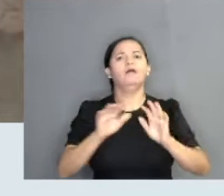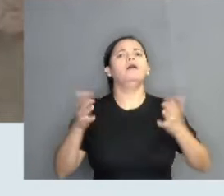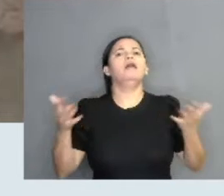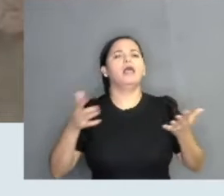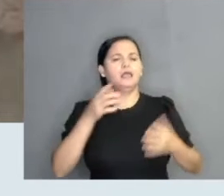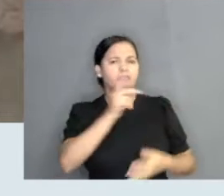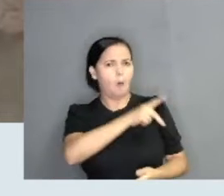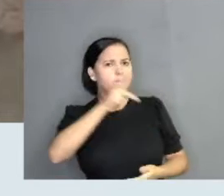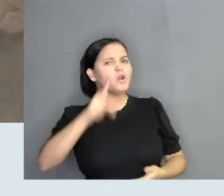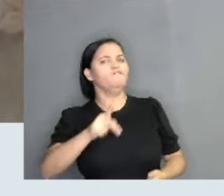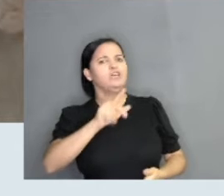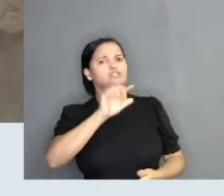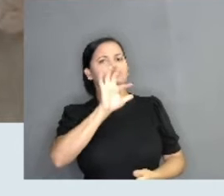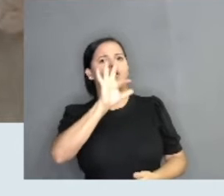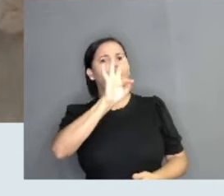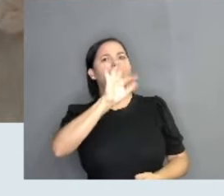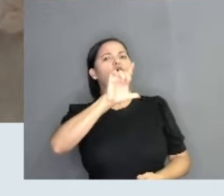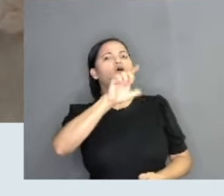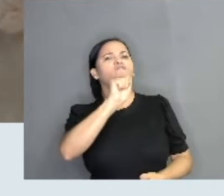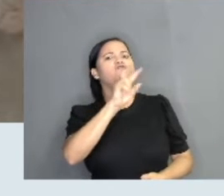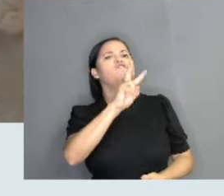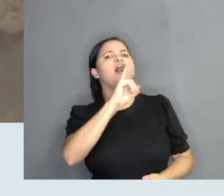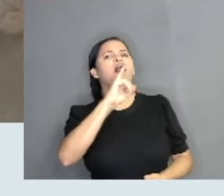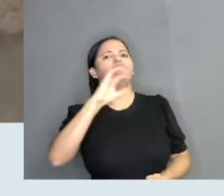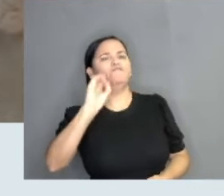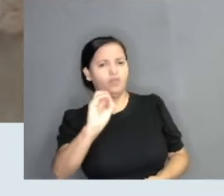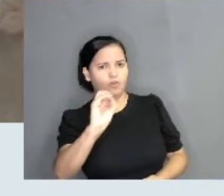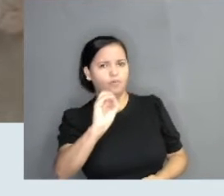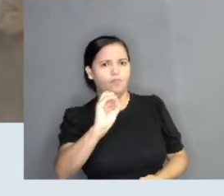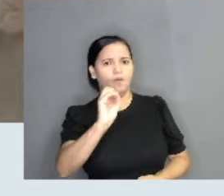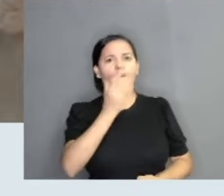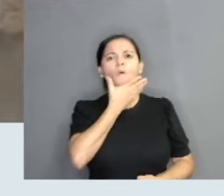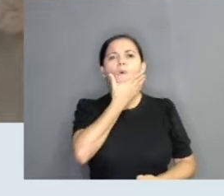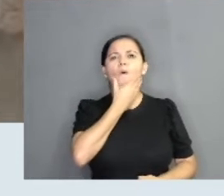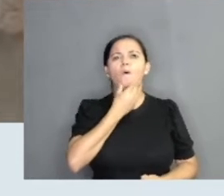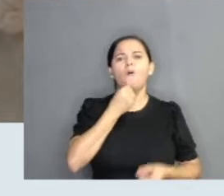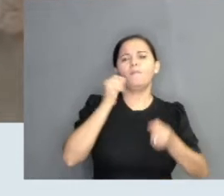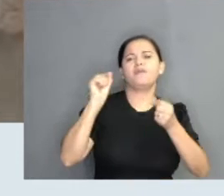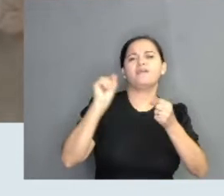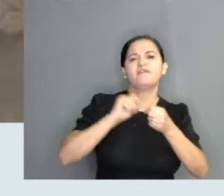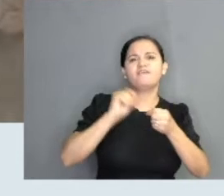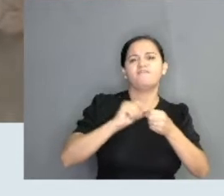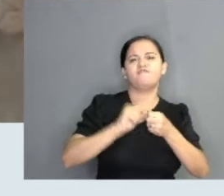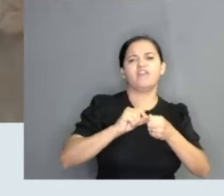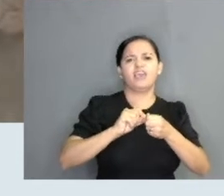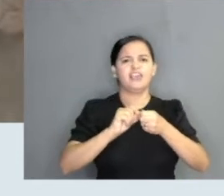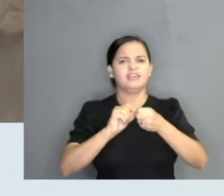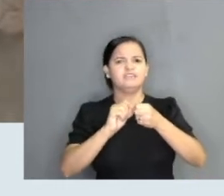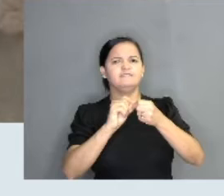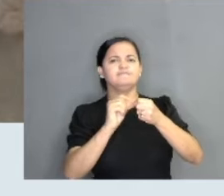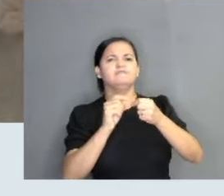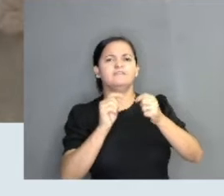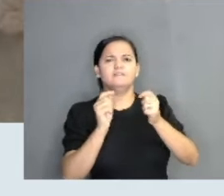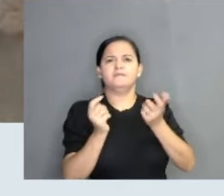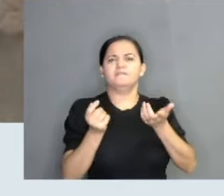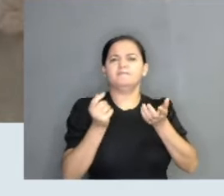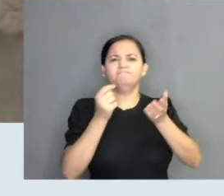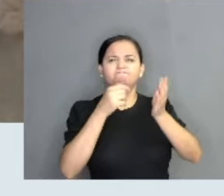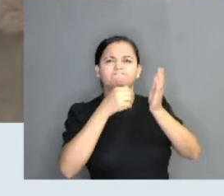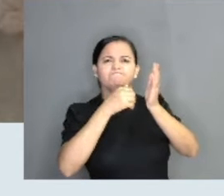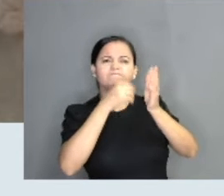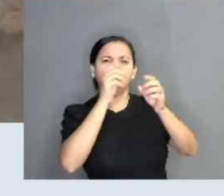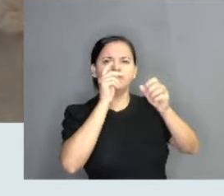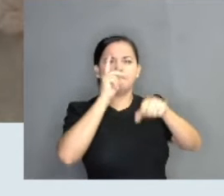Flávio, o artista renascentista, ele conseguiria transformar